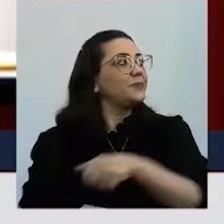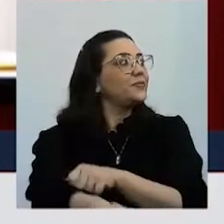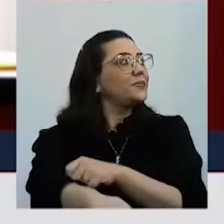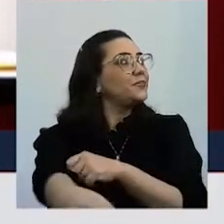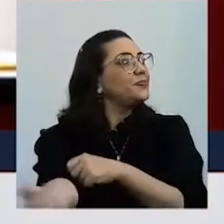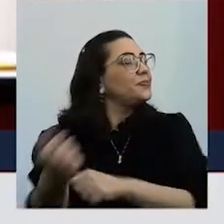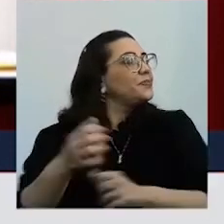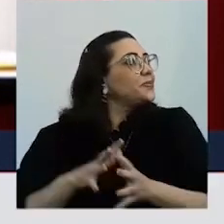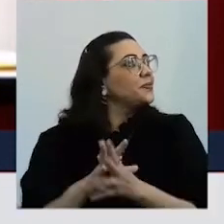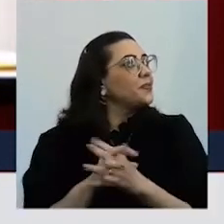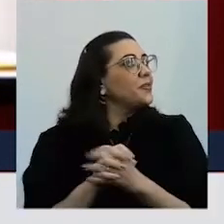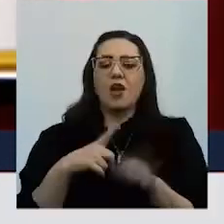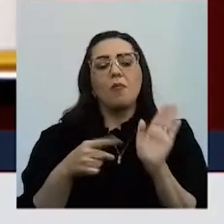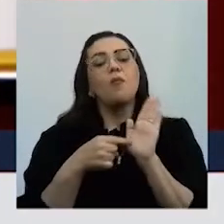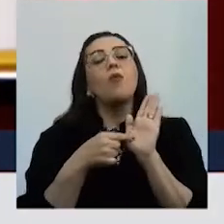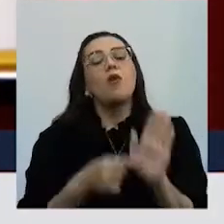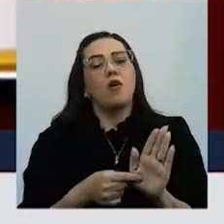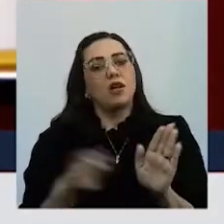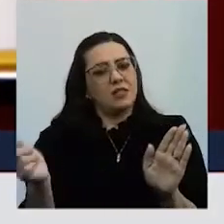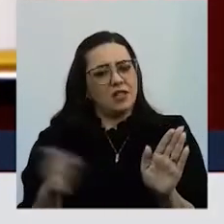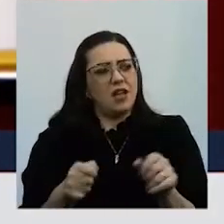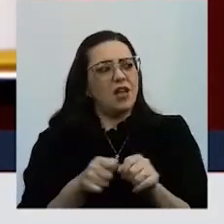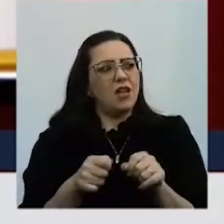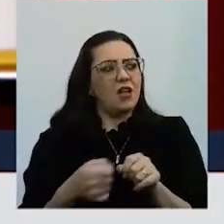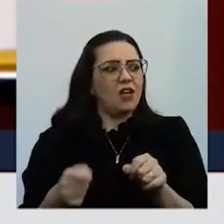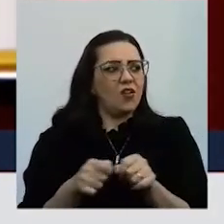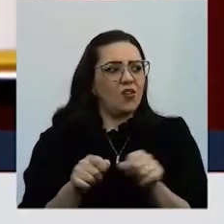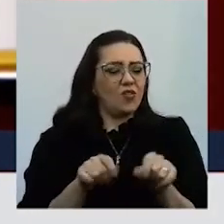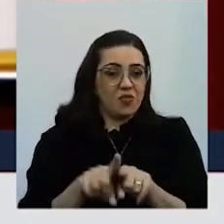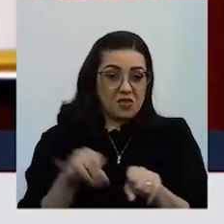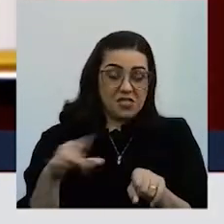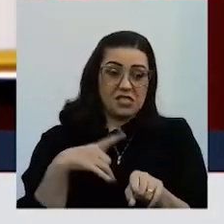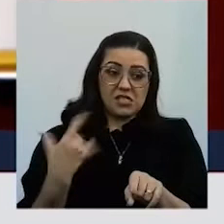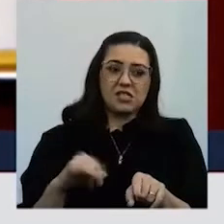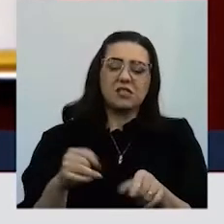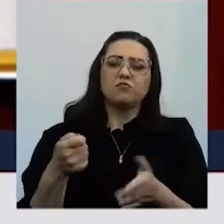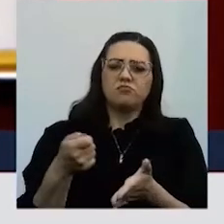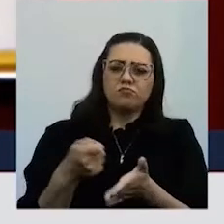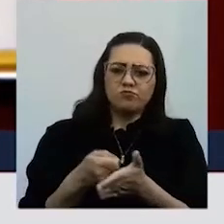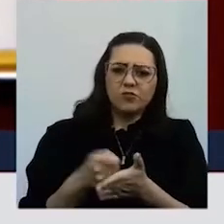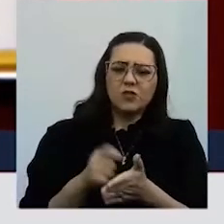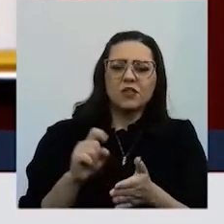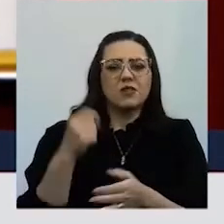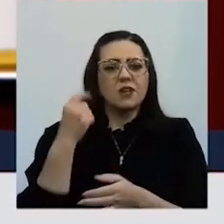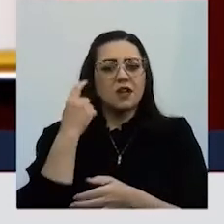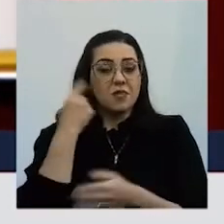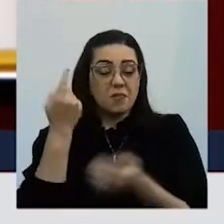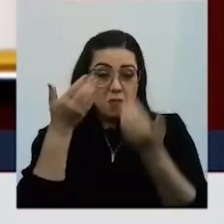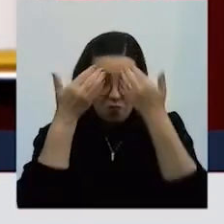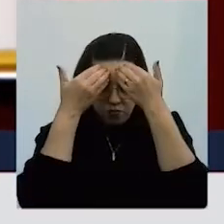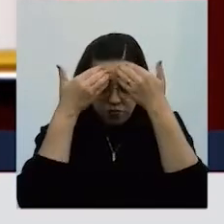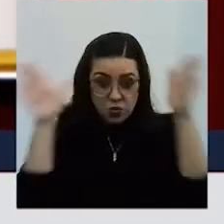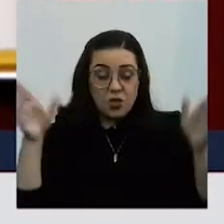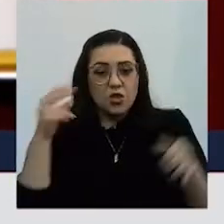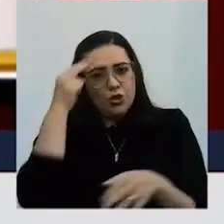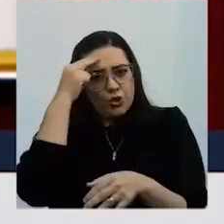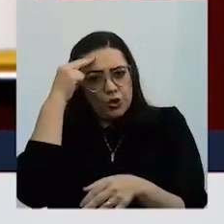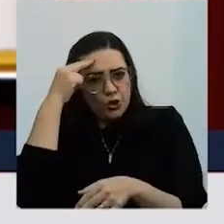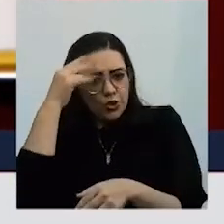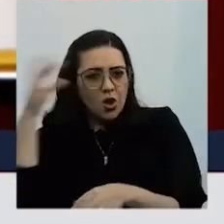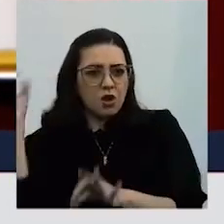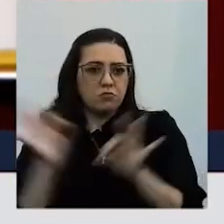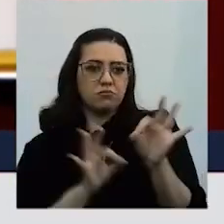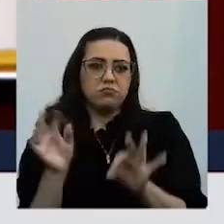um currículo tão rico. E com ousadia, com empreendedorismo, com cabeça aberta e sonhando grande, a